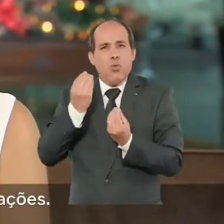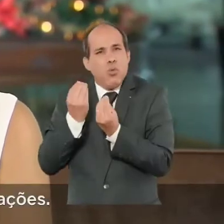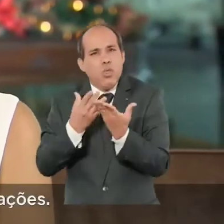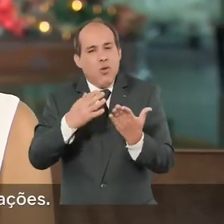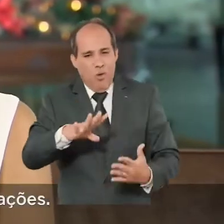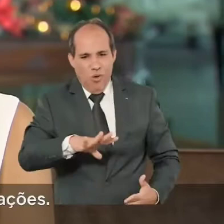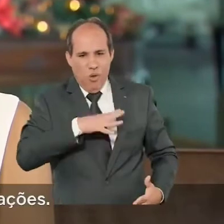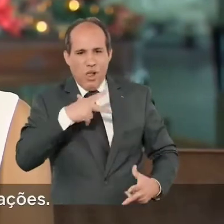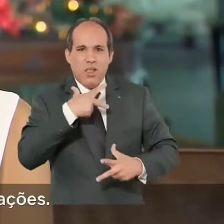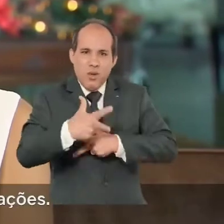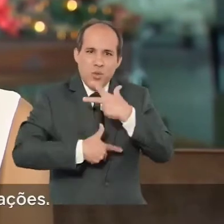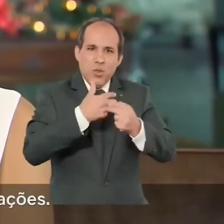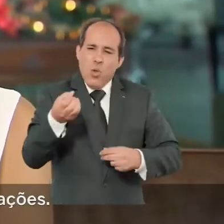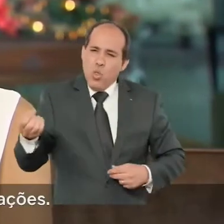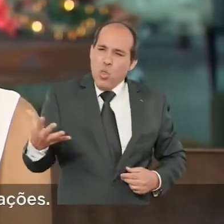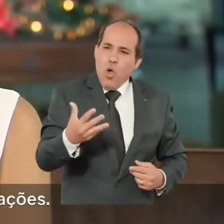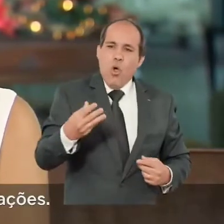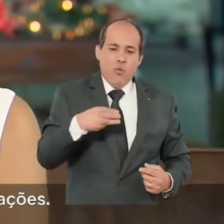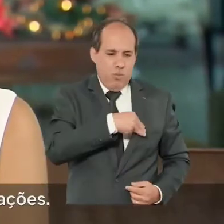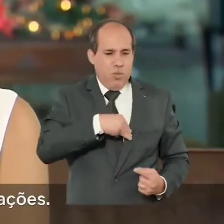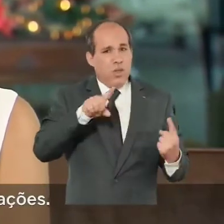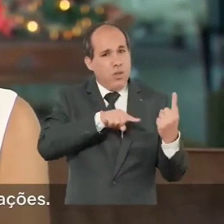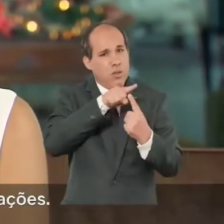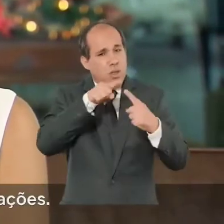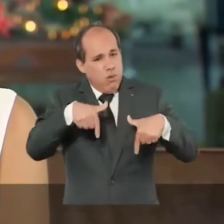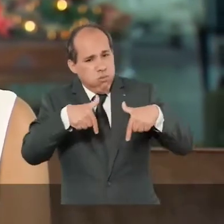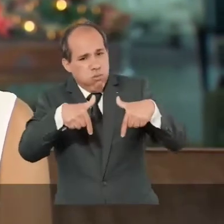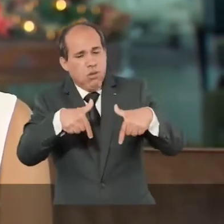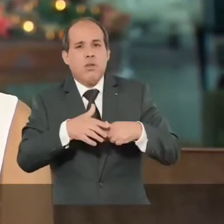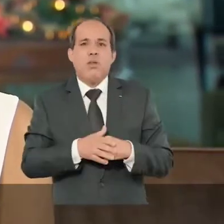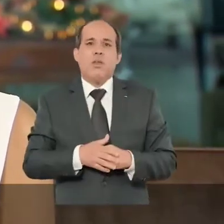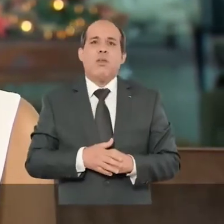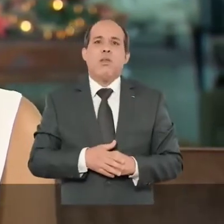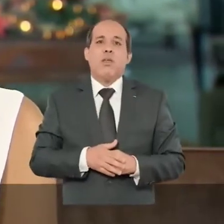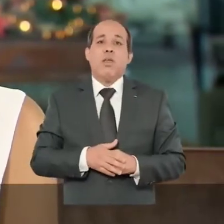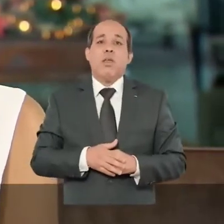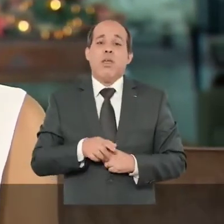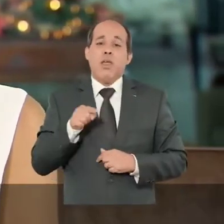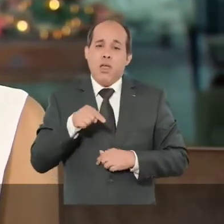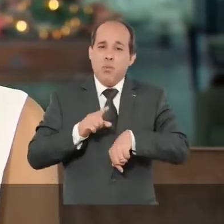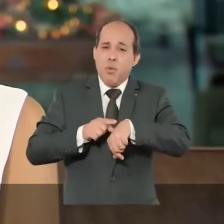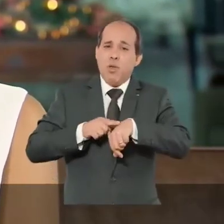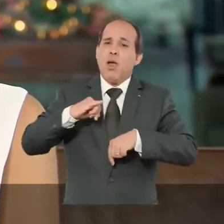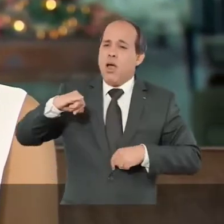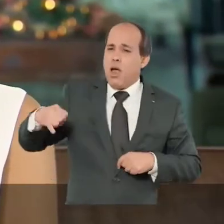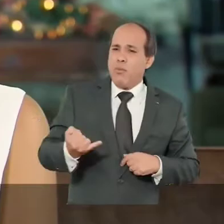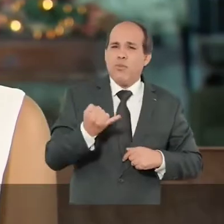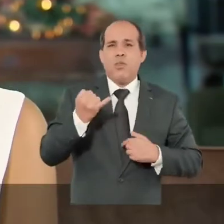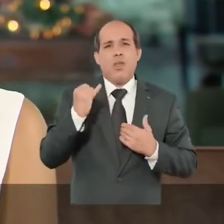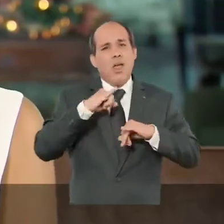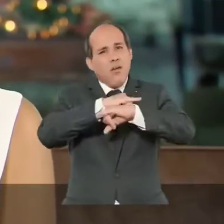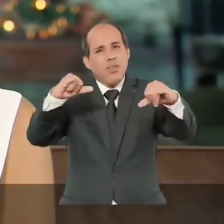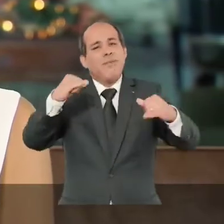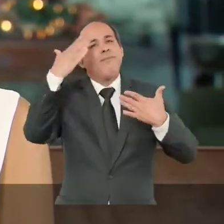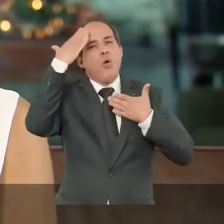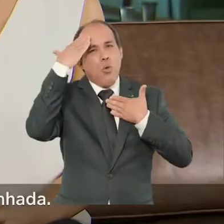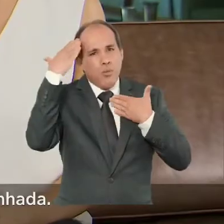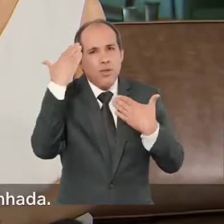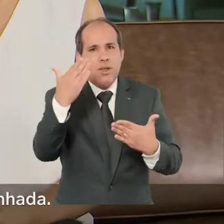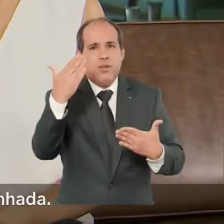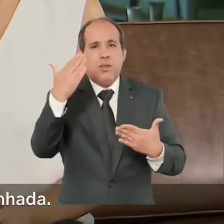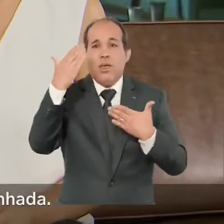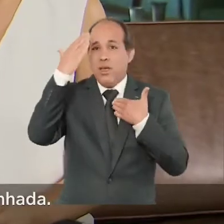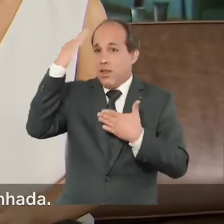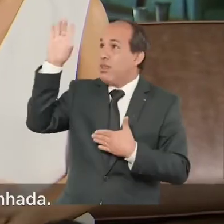encorajou e nos presenteou com nobres missões e ações o momento é oportuno para dizer gratidão